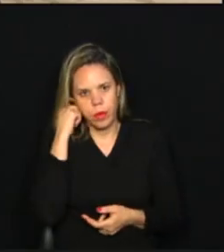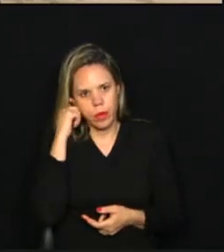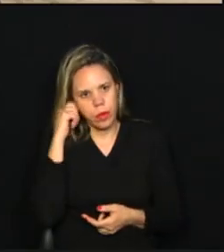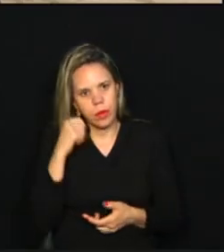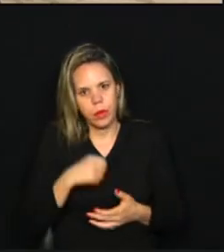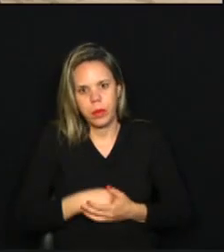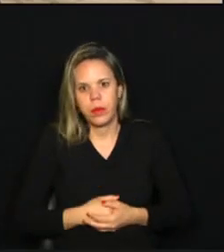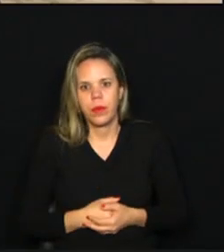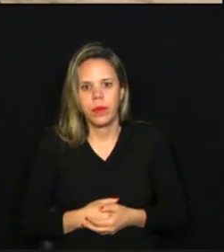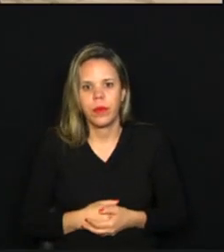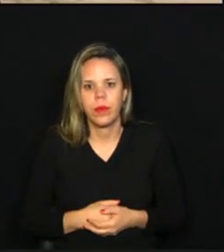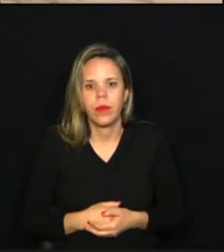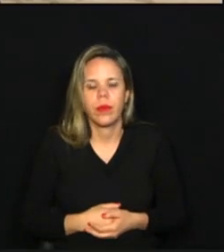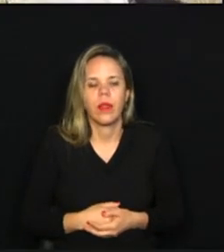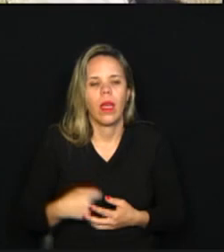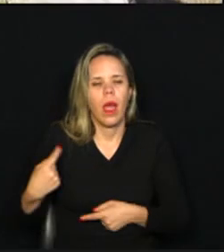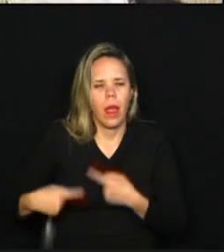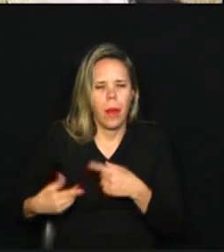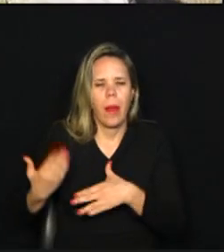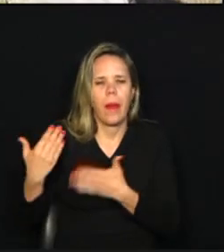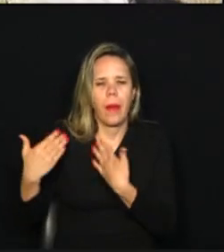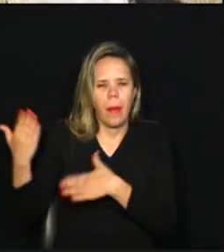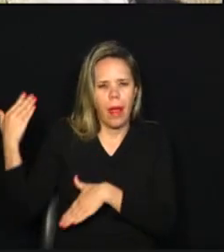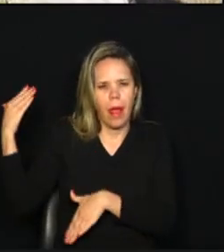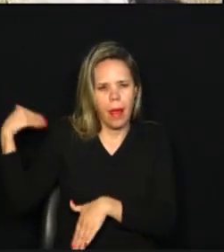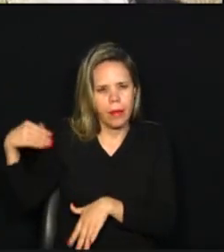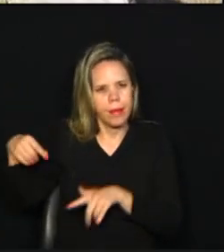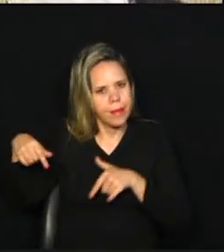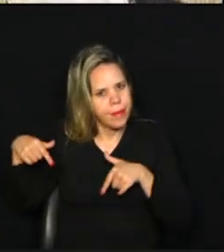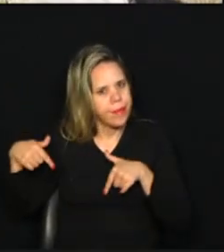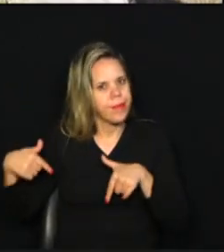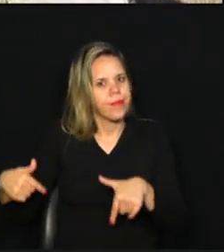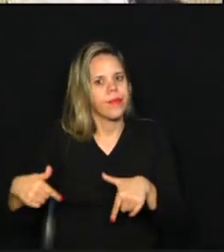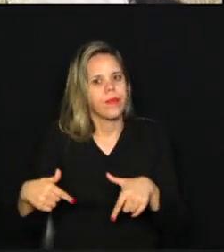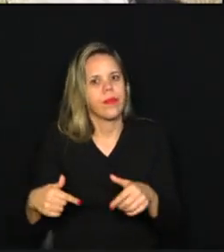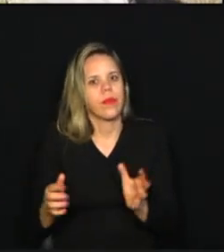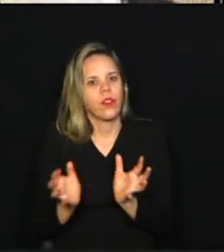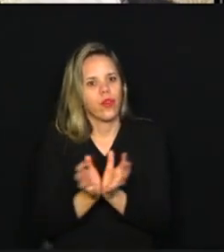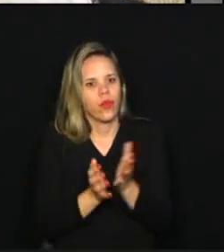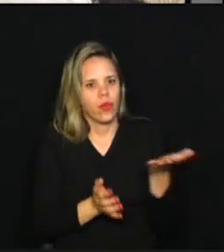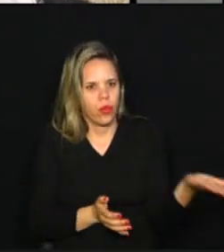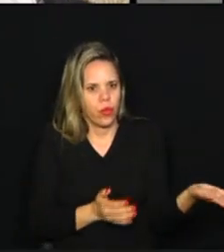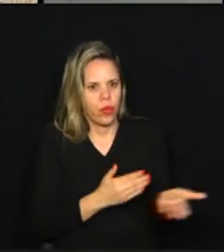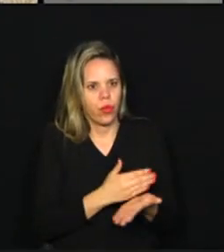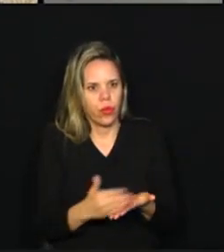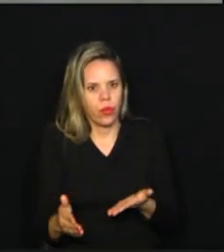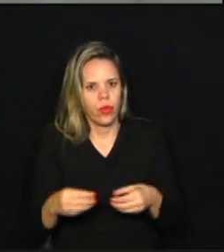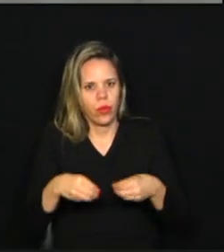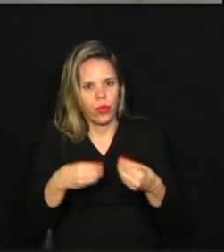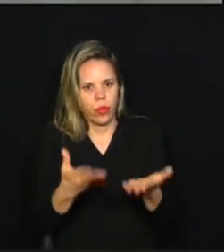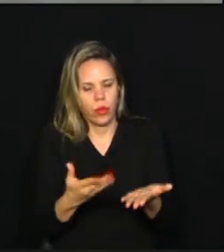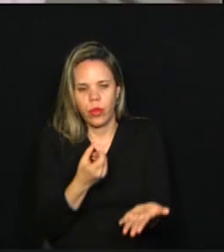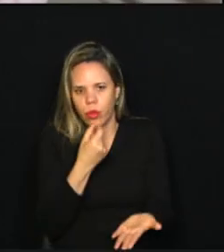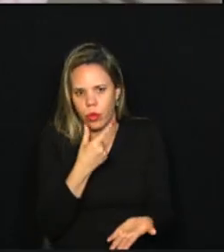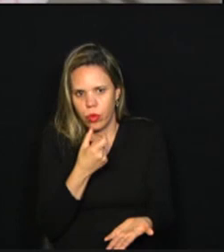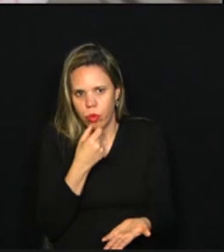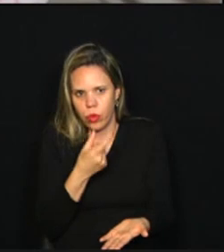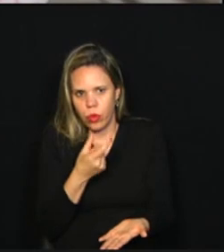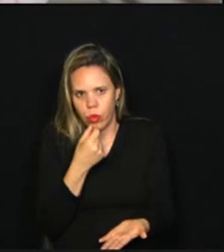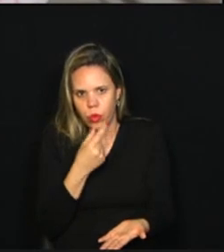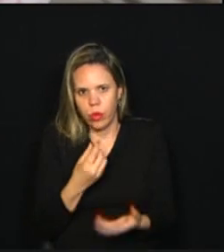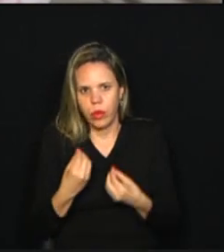questão que a gente discutiu bastante nessas ações com a equipe. A gente começou a fornecer analgésicos, inclusive, via